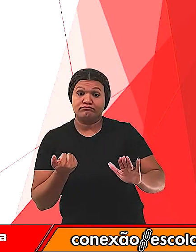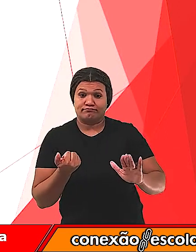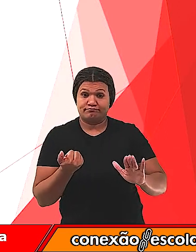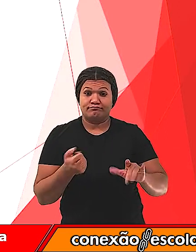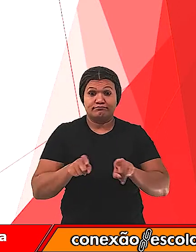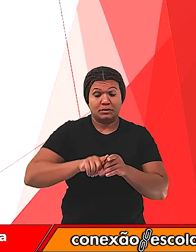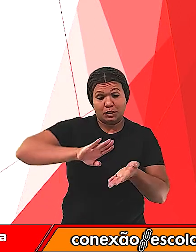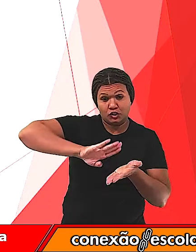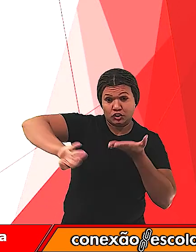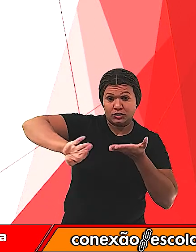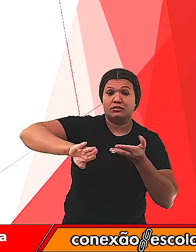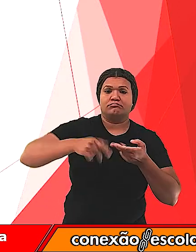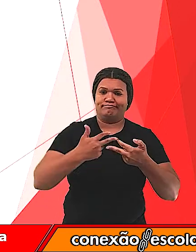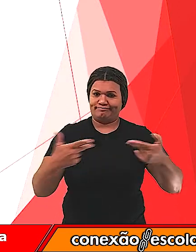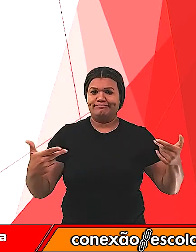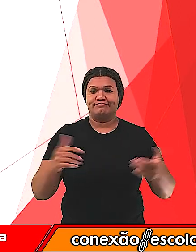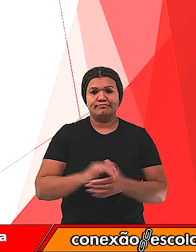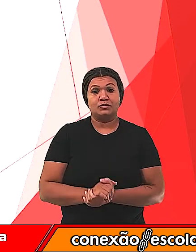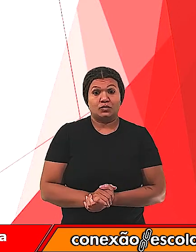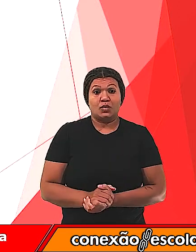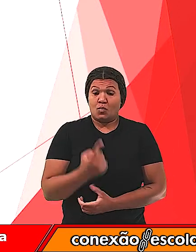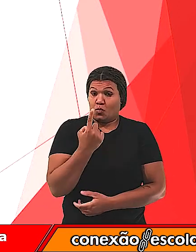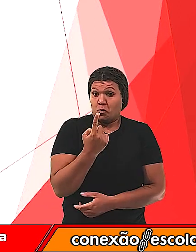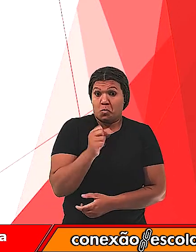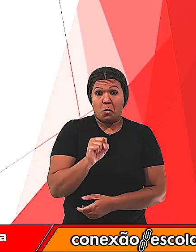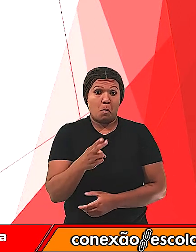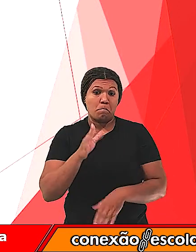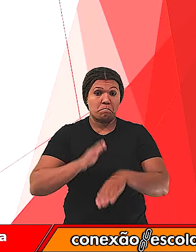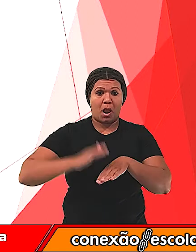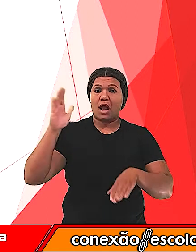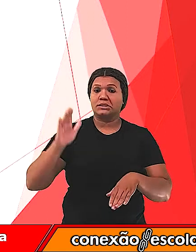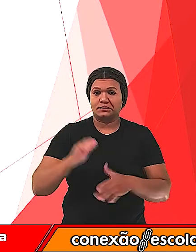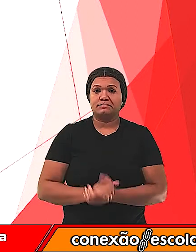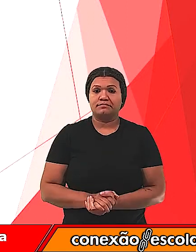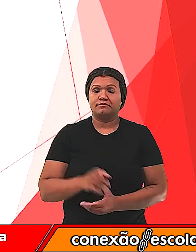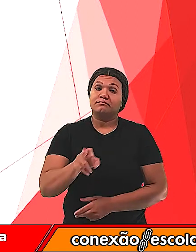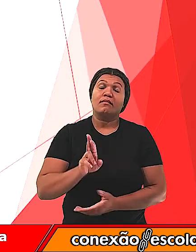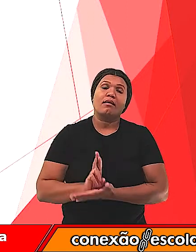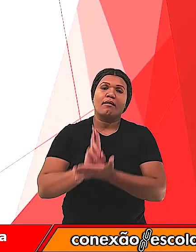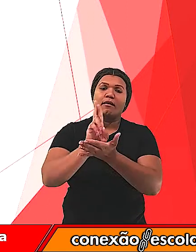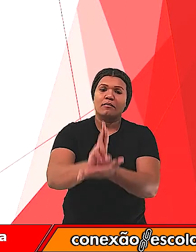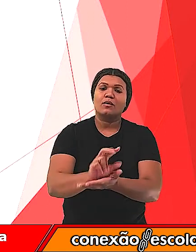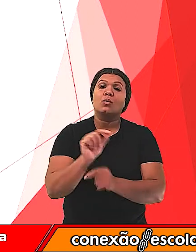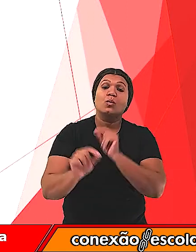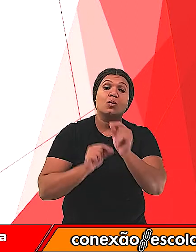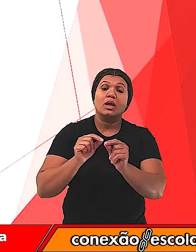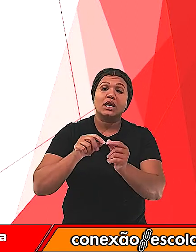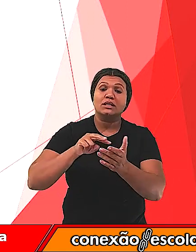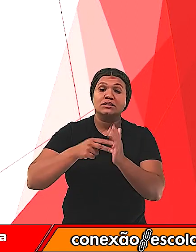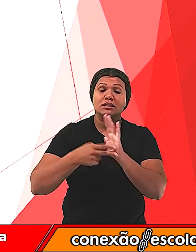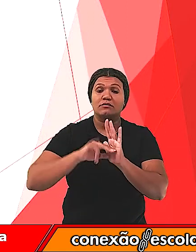e eliminar elementos de um ou mais conjuntos. Ela é representada pelo símbolo,